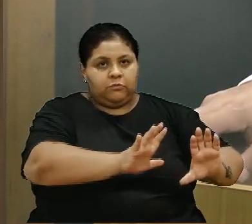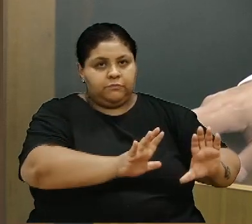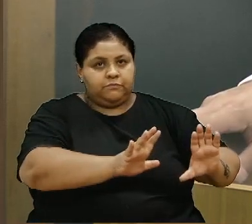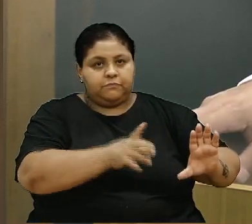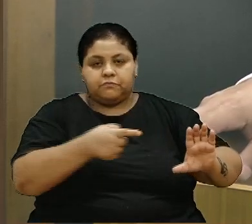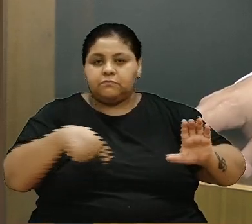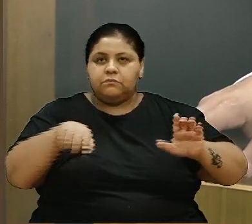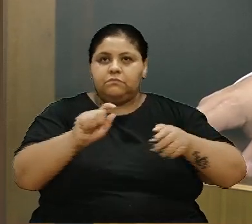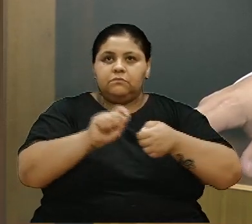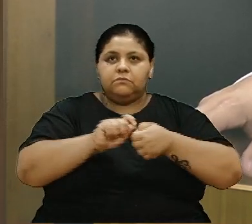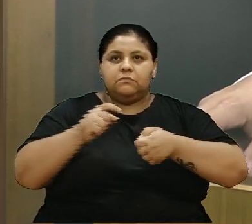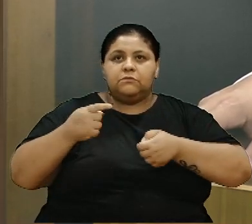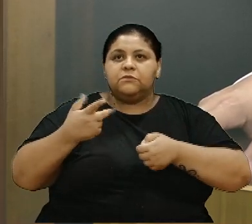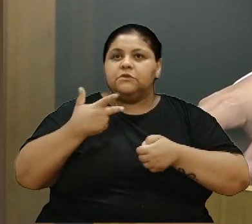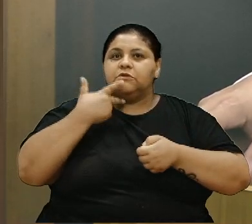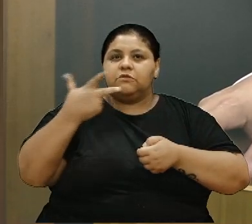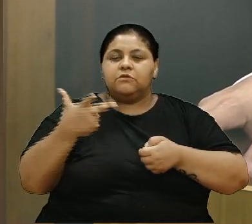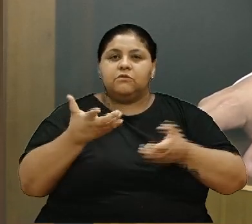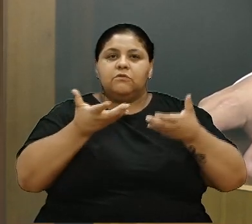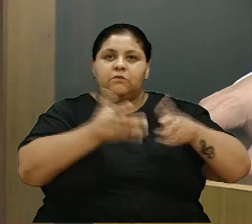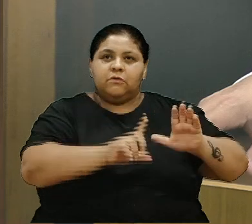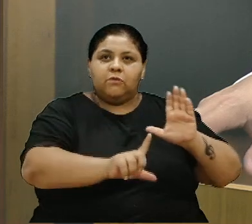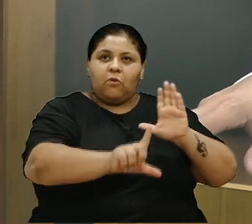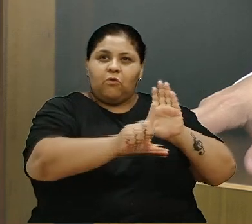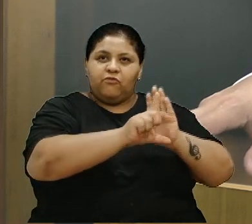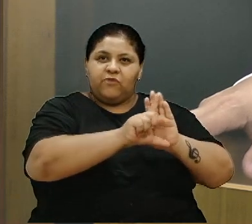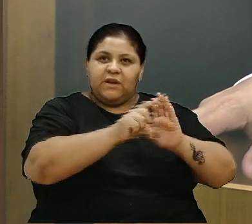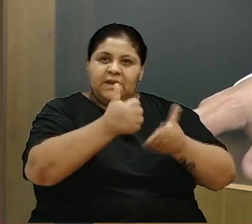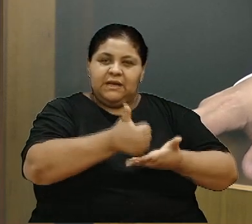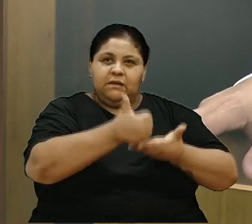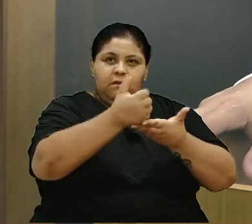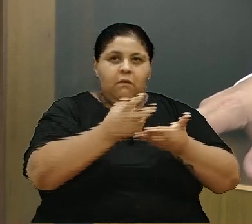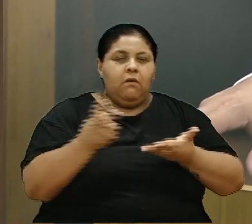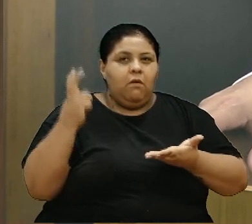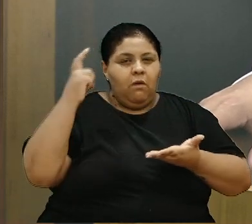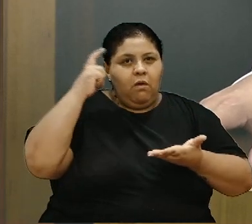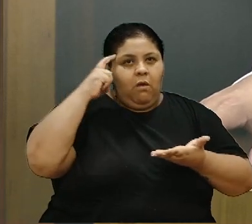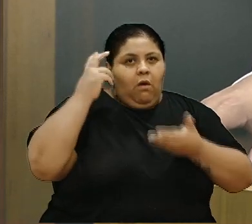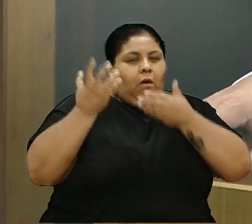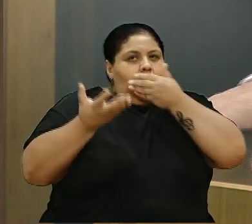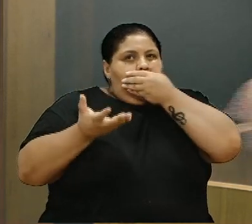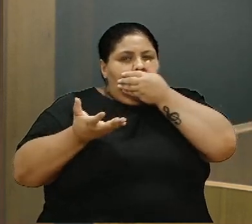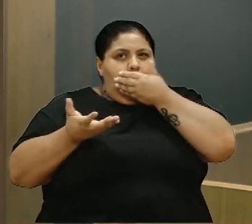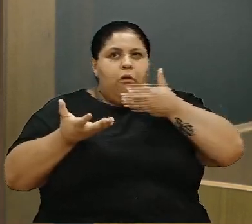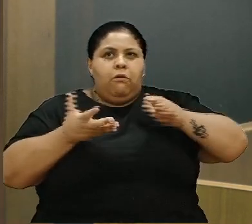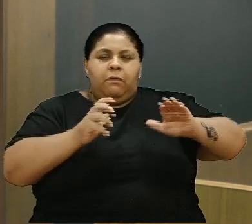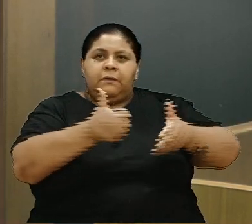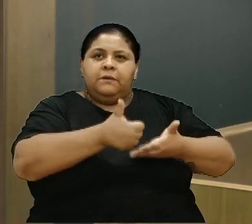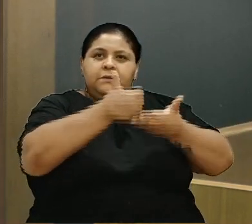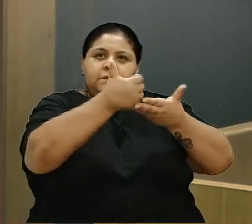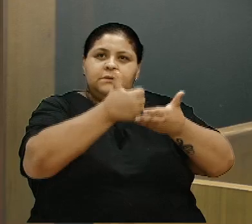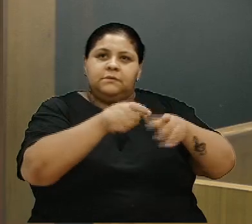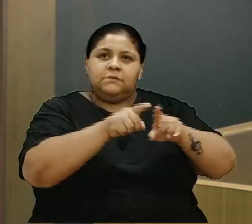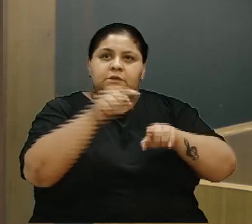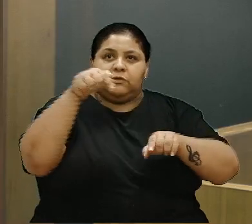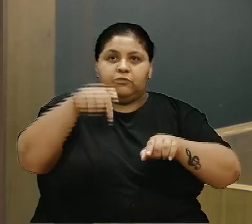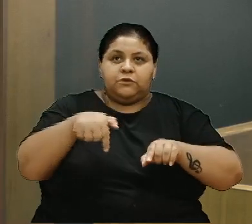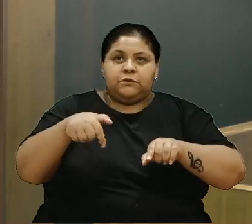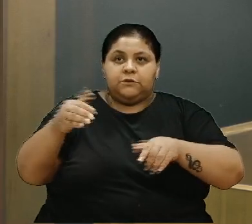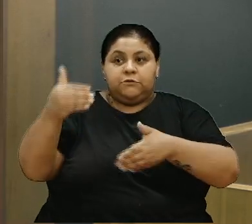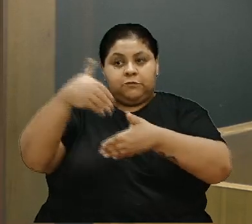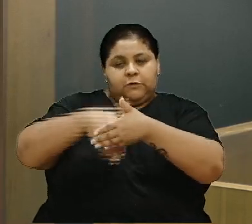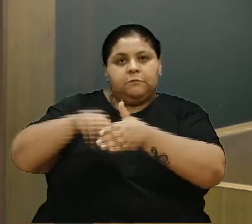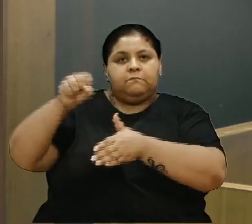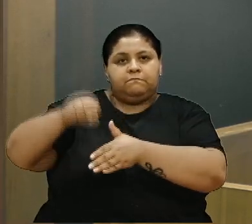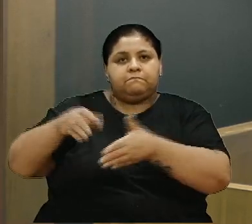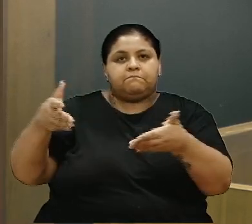Nós não fazemos discursinho contra a lei Rouanet ou contra aporte financeiro e depois aqui votamos favorável. Tem isso também,